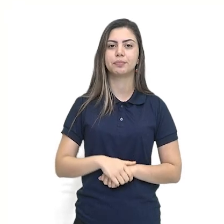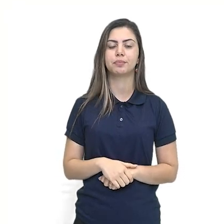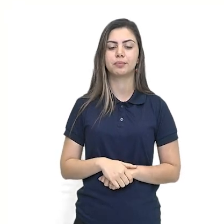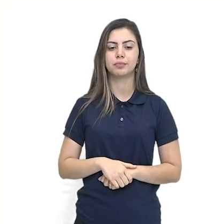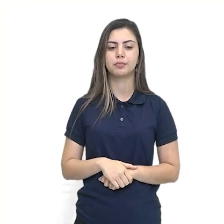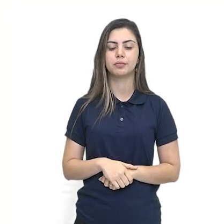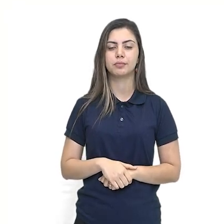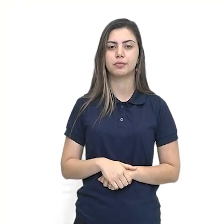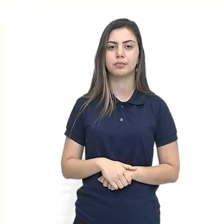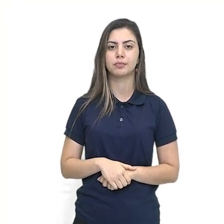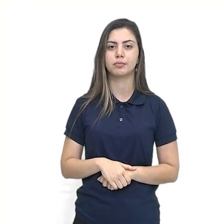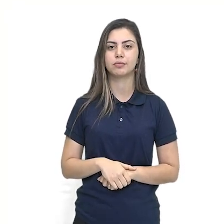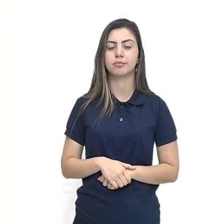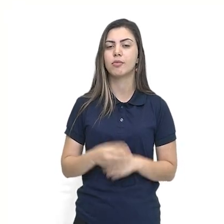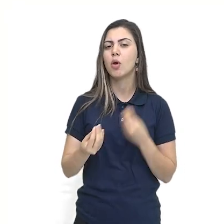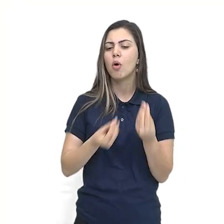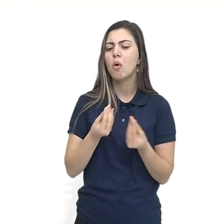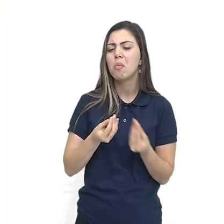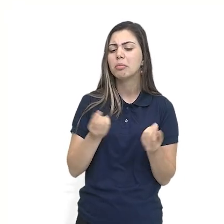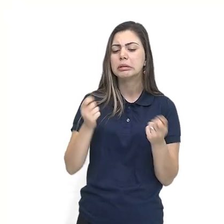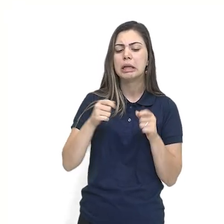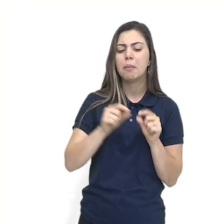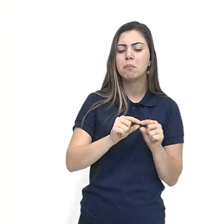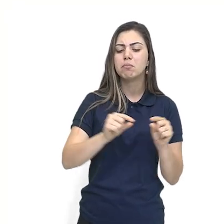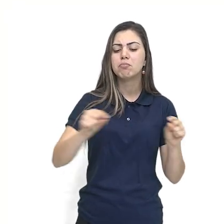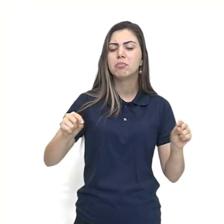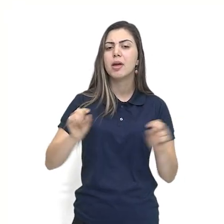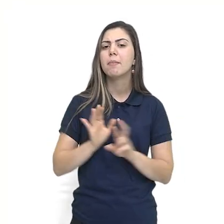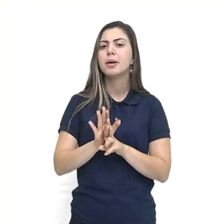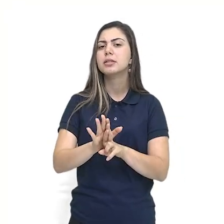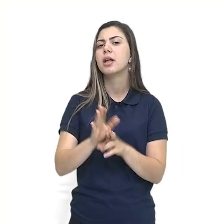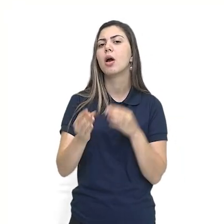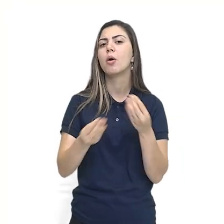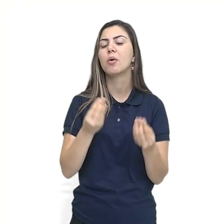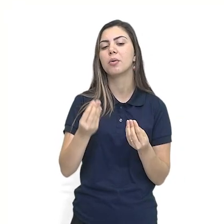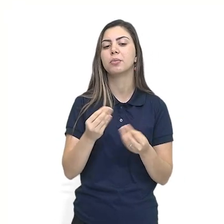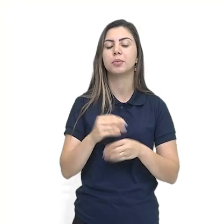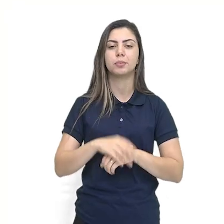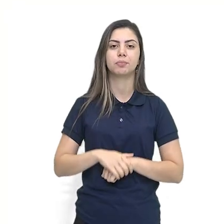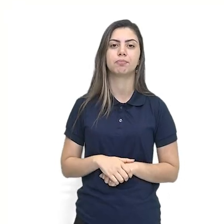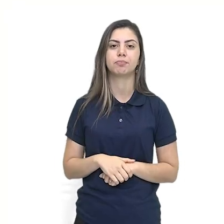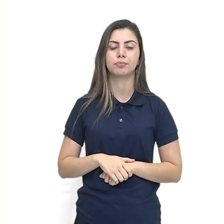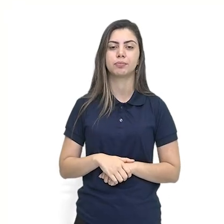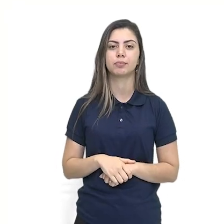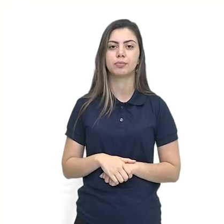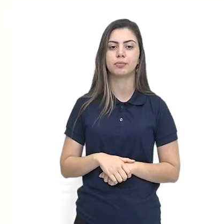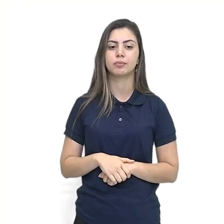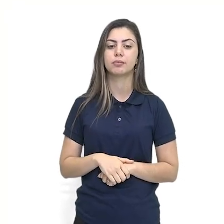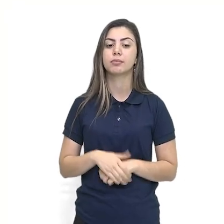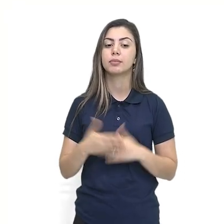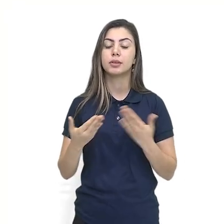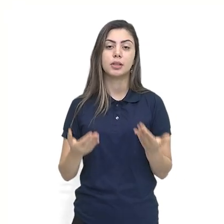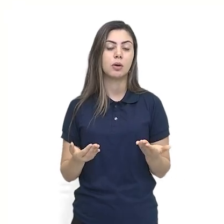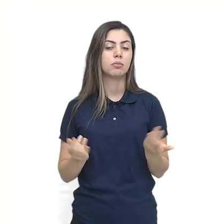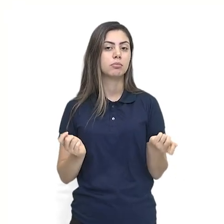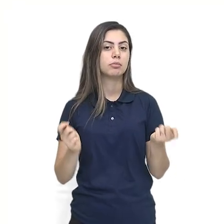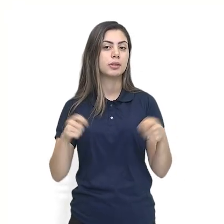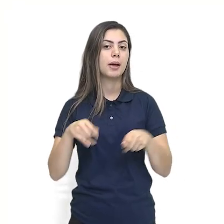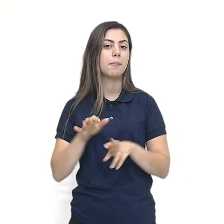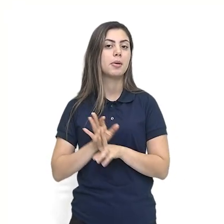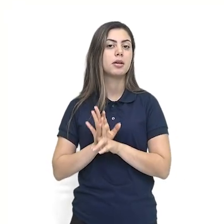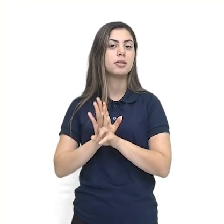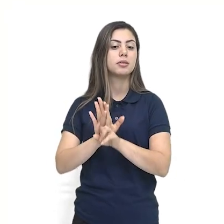Uma reta, como é que eu faço a representatividade de uma reta? Eu posso representar uma